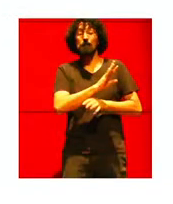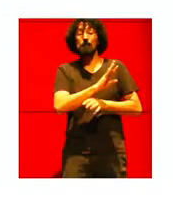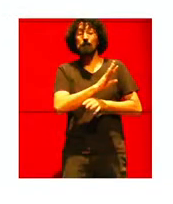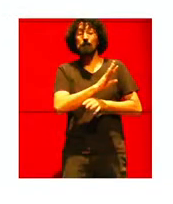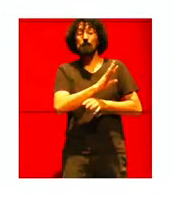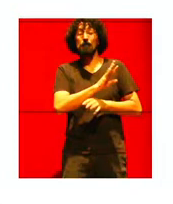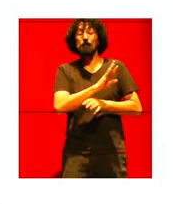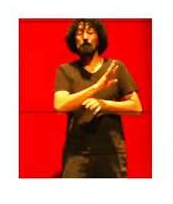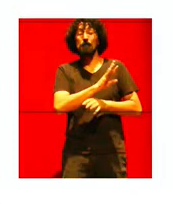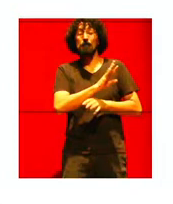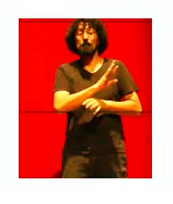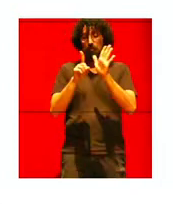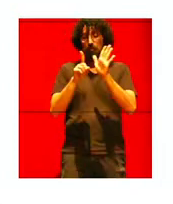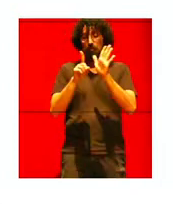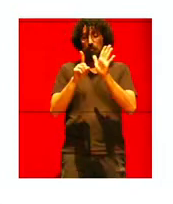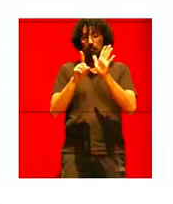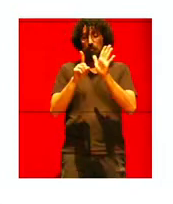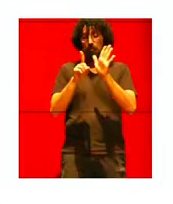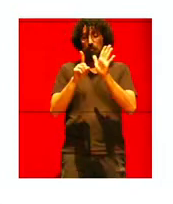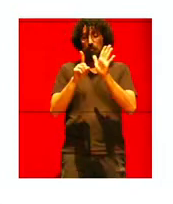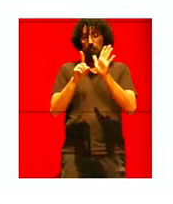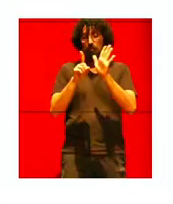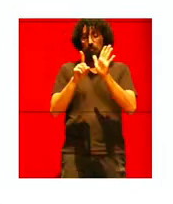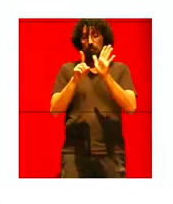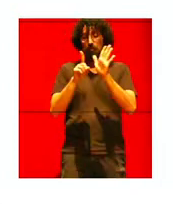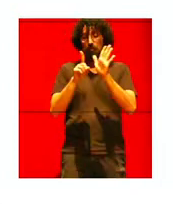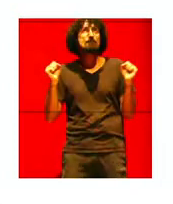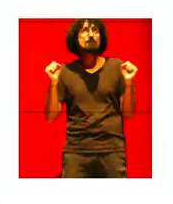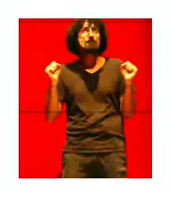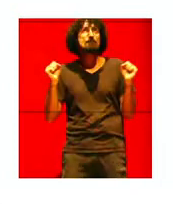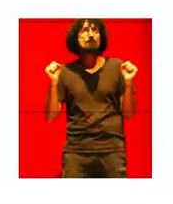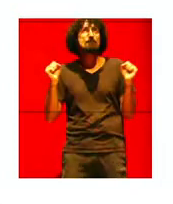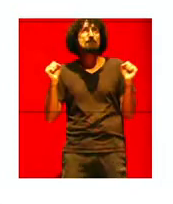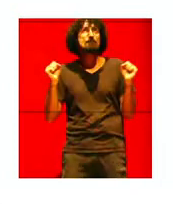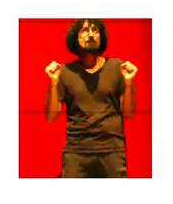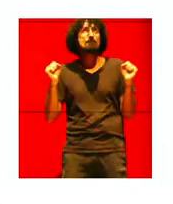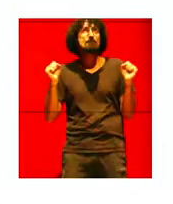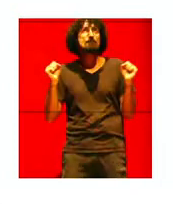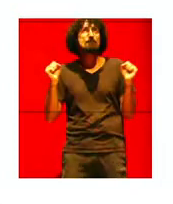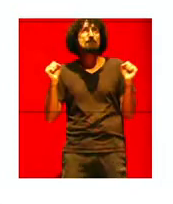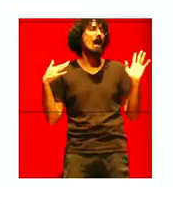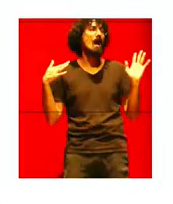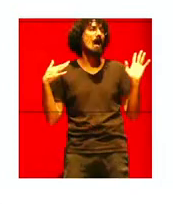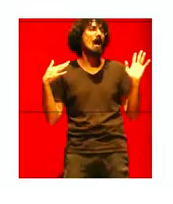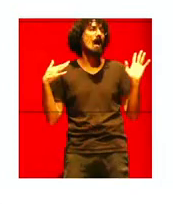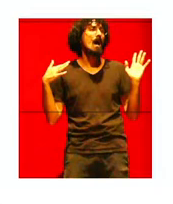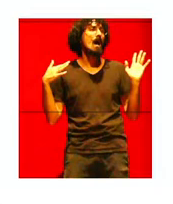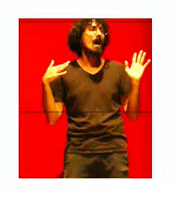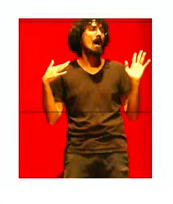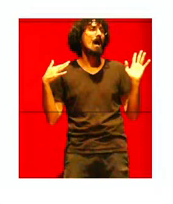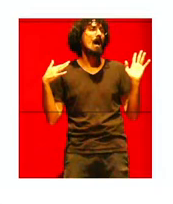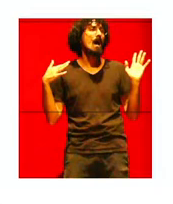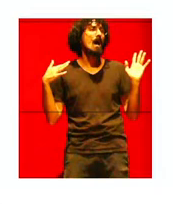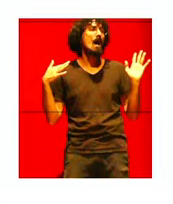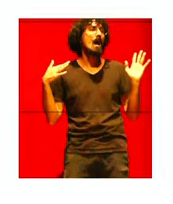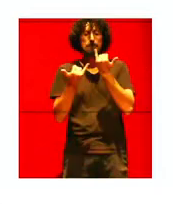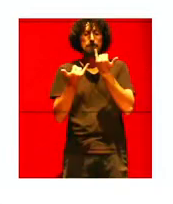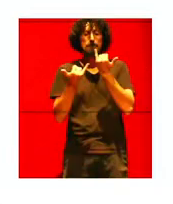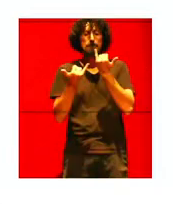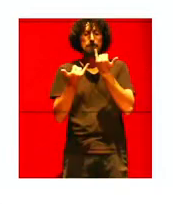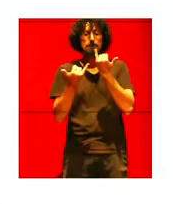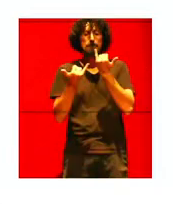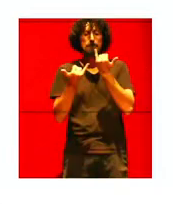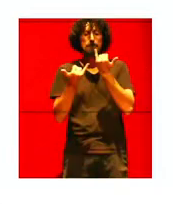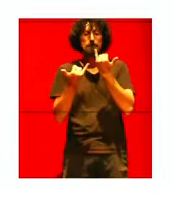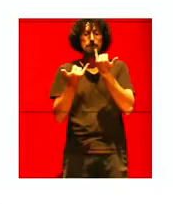assim, eu gostava muito de passear, sair com as minhas colegas, brincar na porta